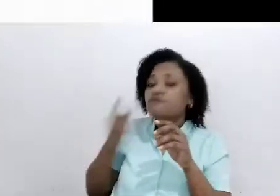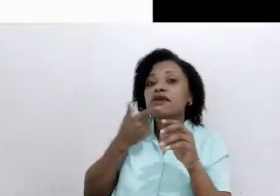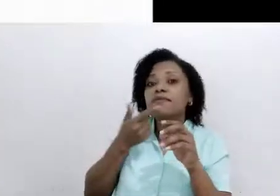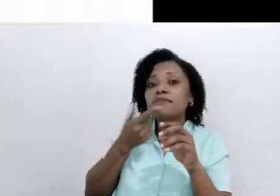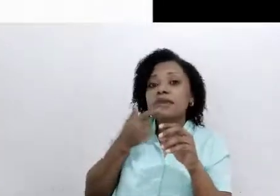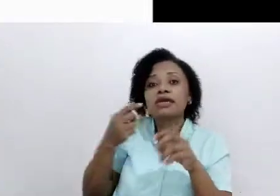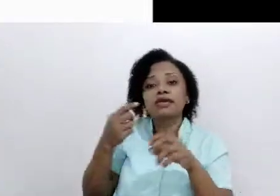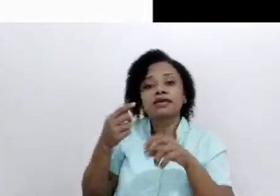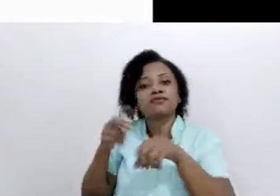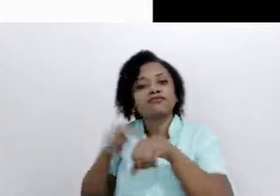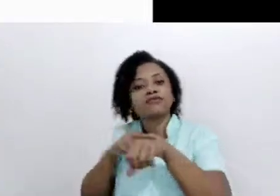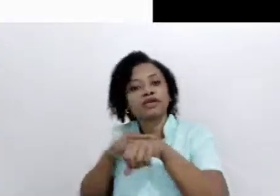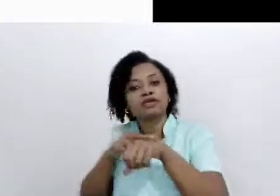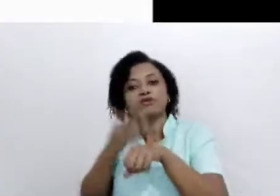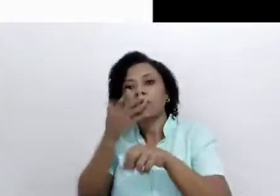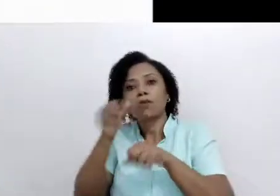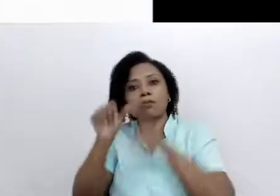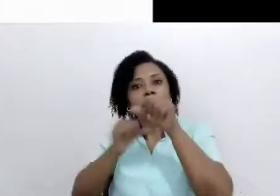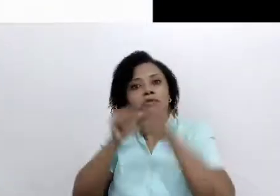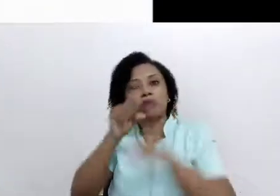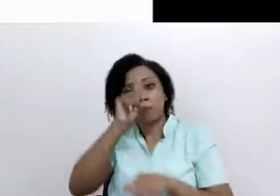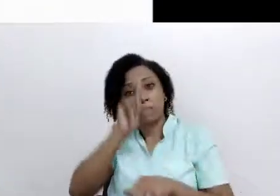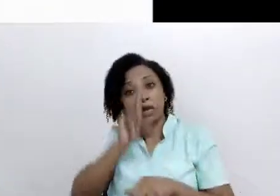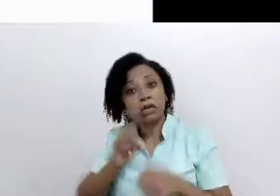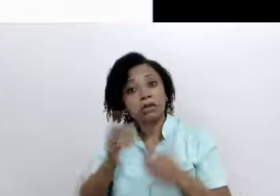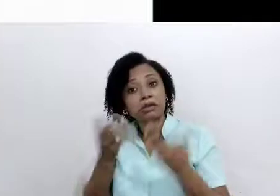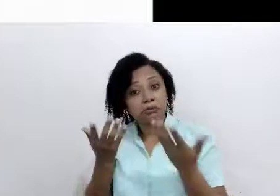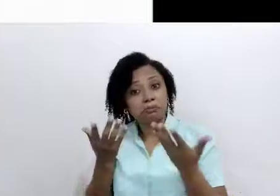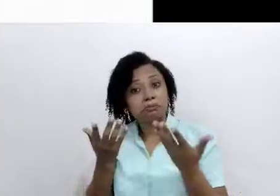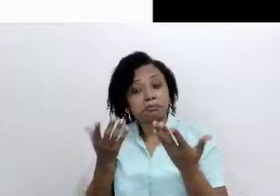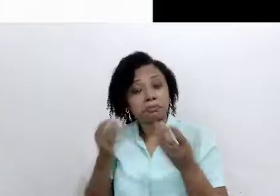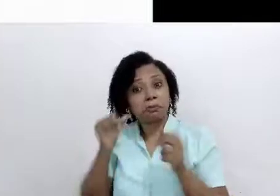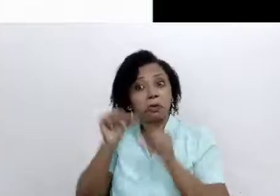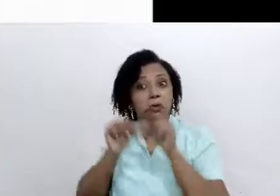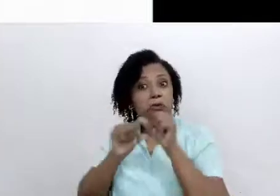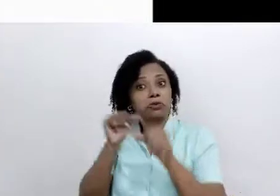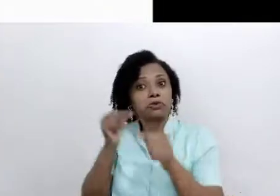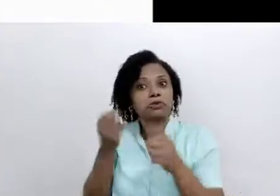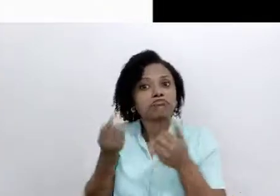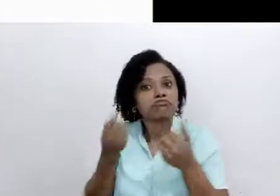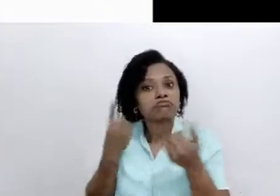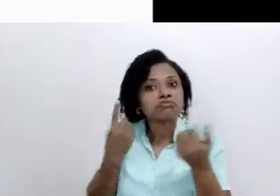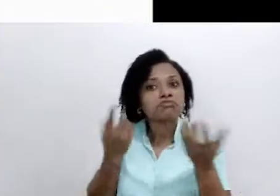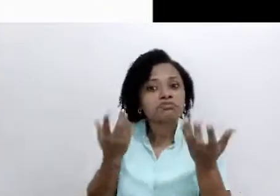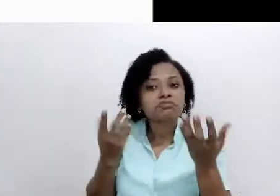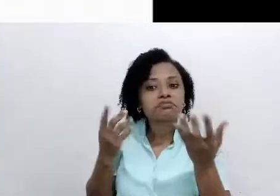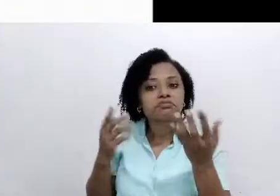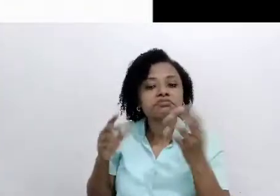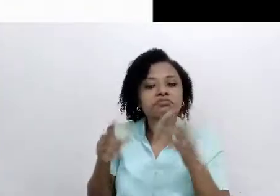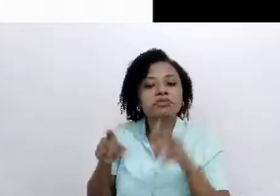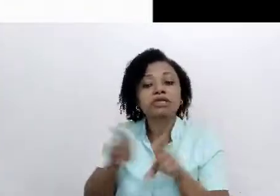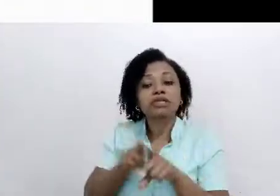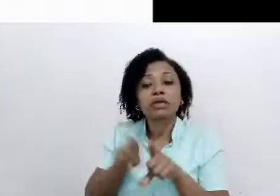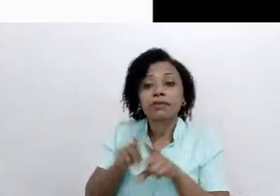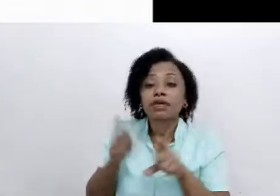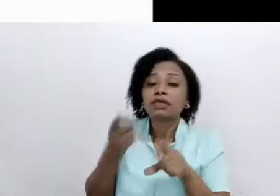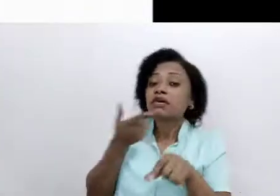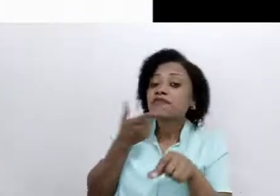o verde, a gente teria o amarelo, que também é uma cor secundária na física, na parte de